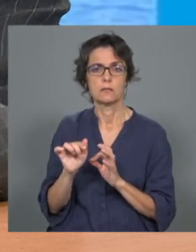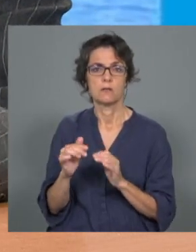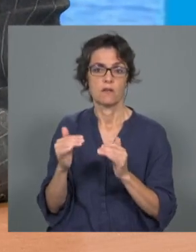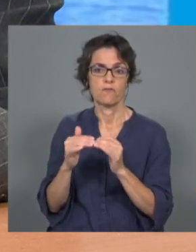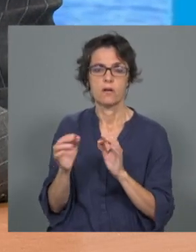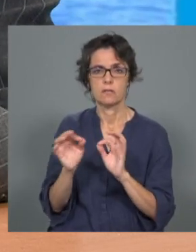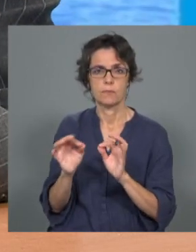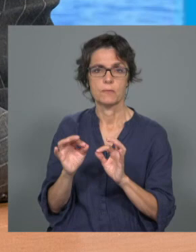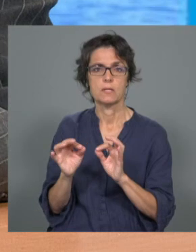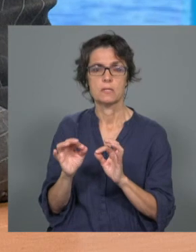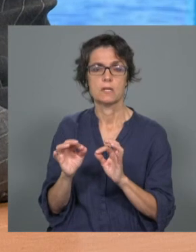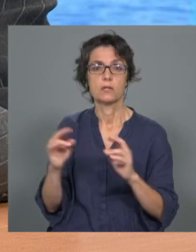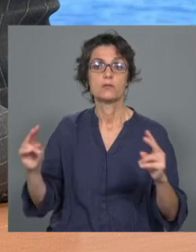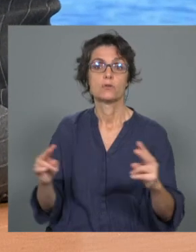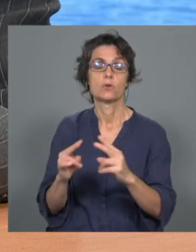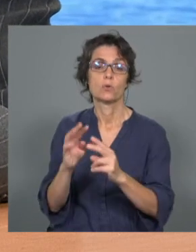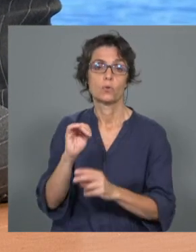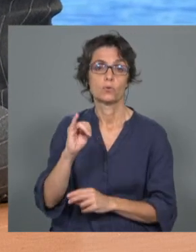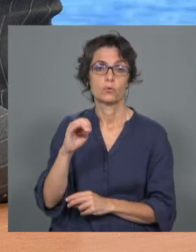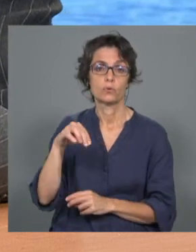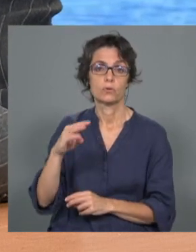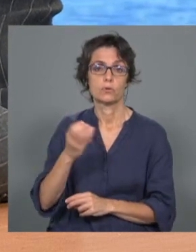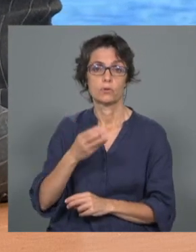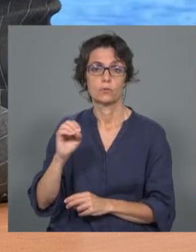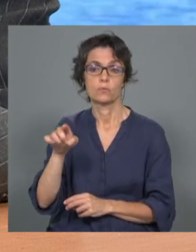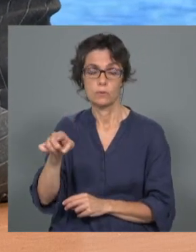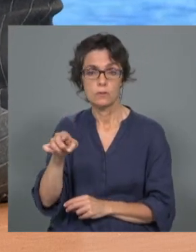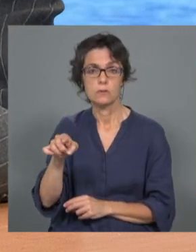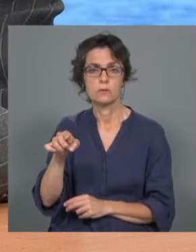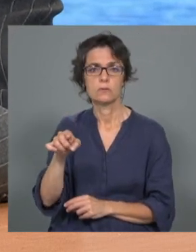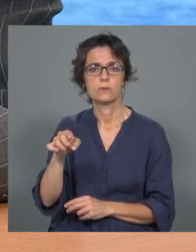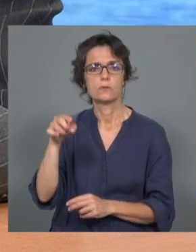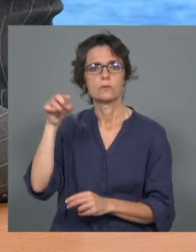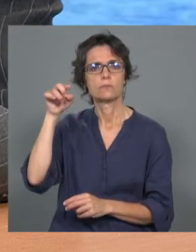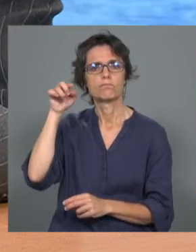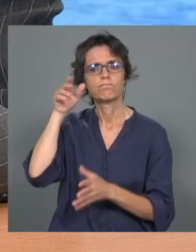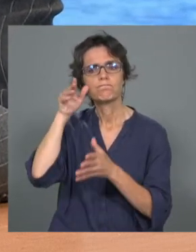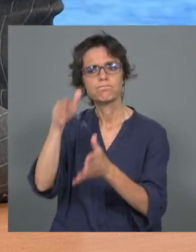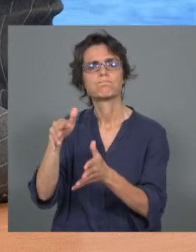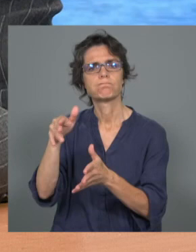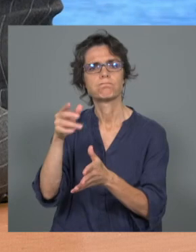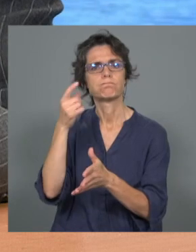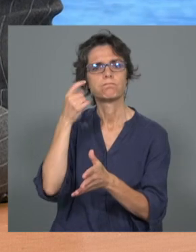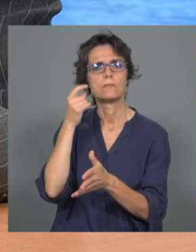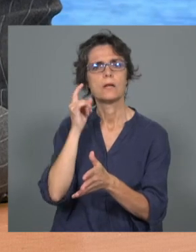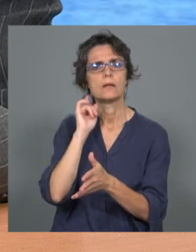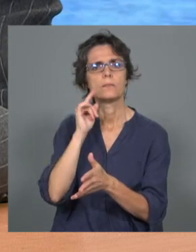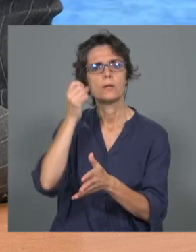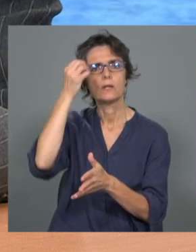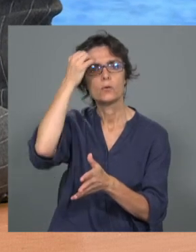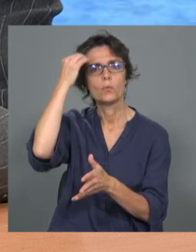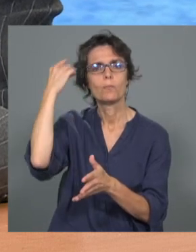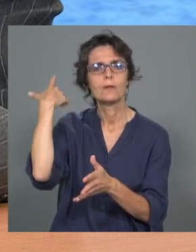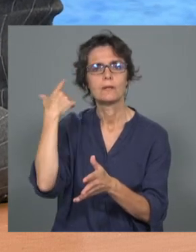preparação sinodal, vem exatamente focar aqui a necessidade da escuta para criar